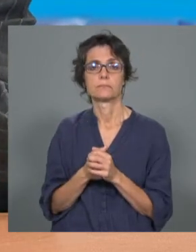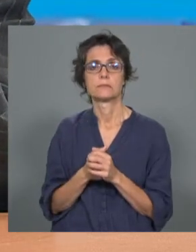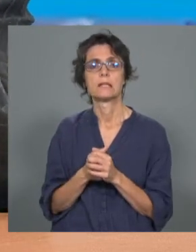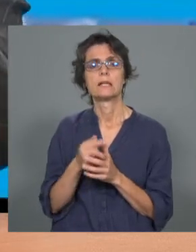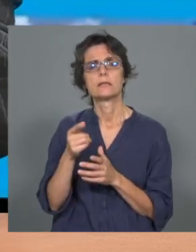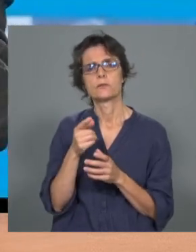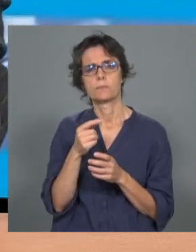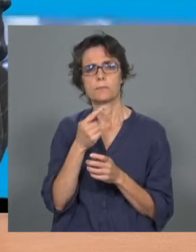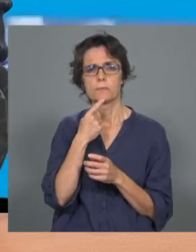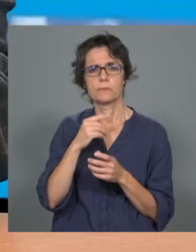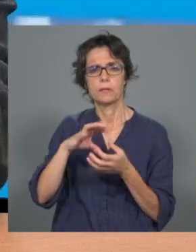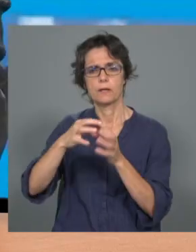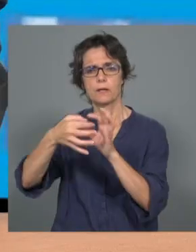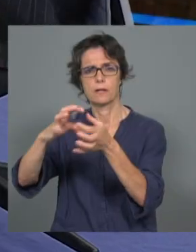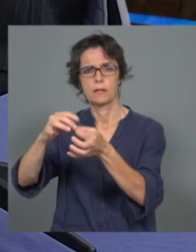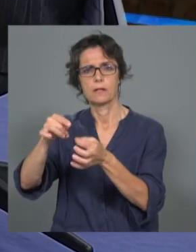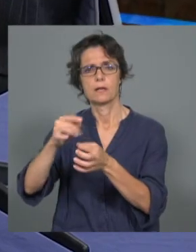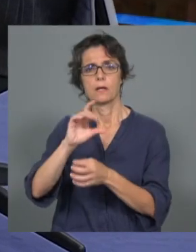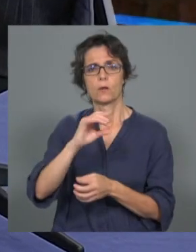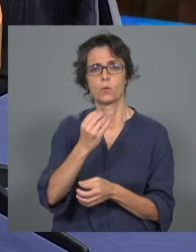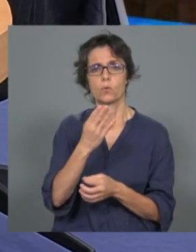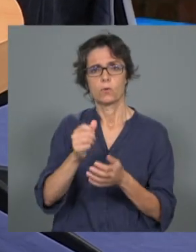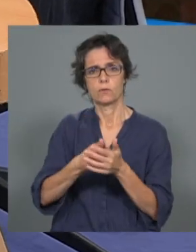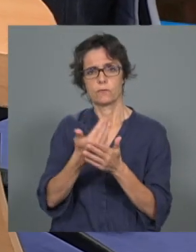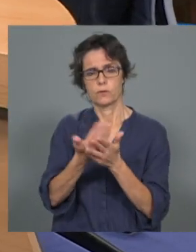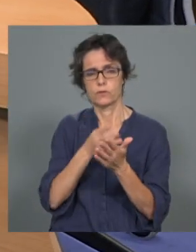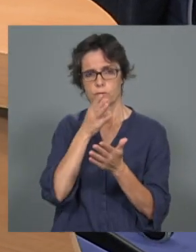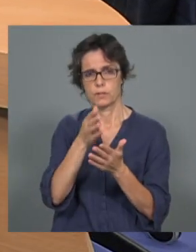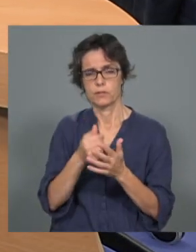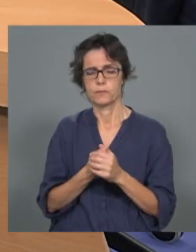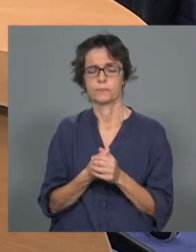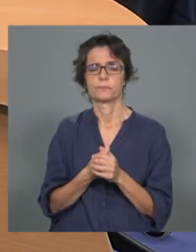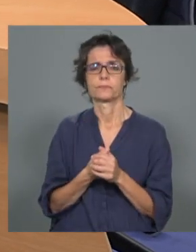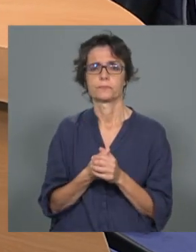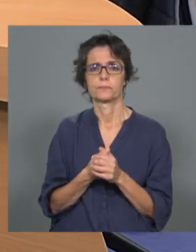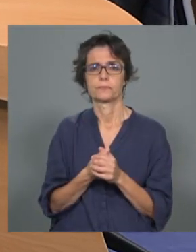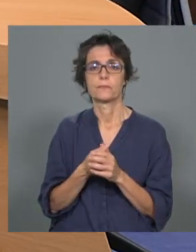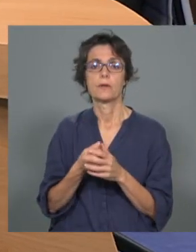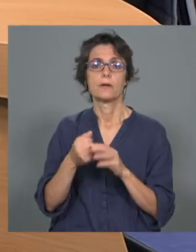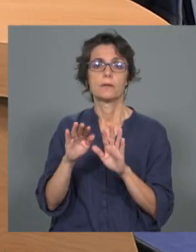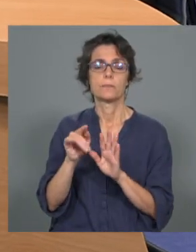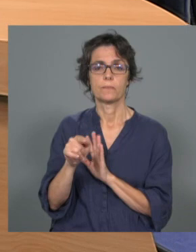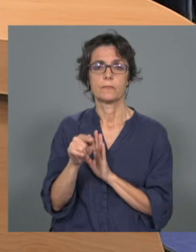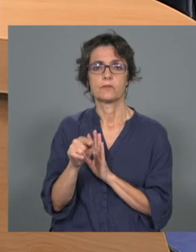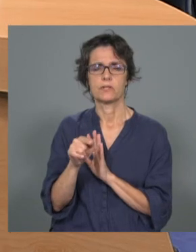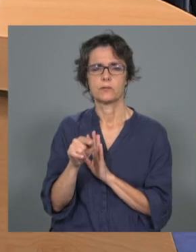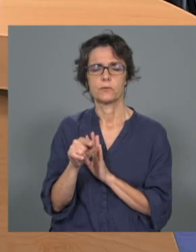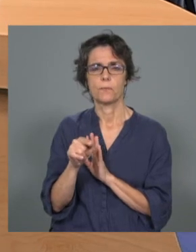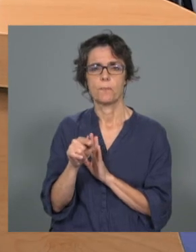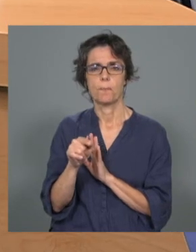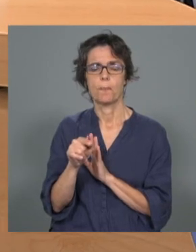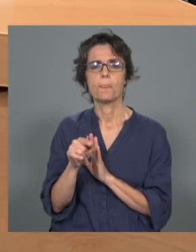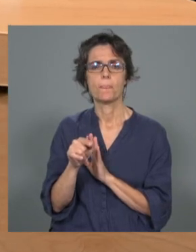a ligação que Lucas constrói muito bem nos chamados Evangelhos da Infância. Mas isso não dá